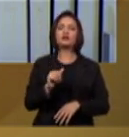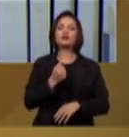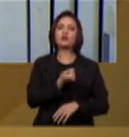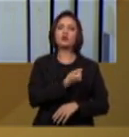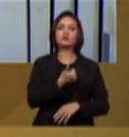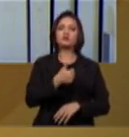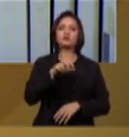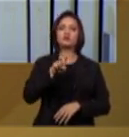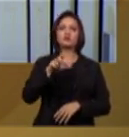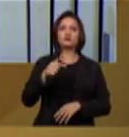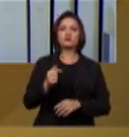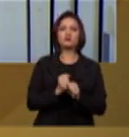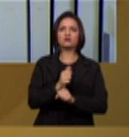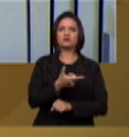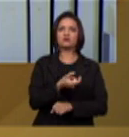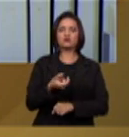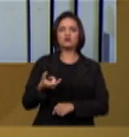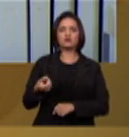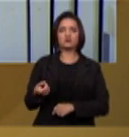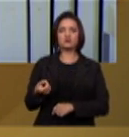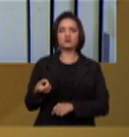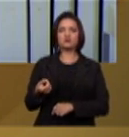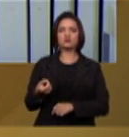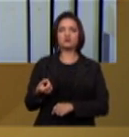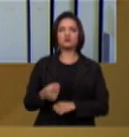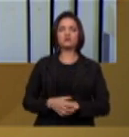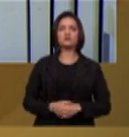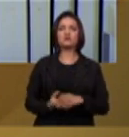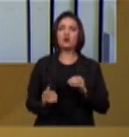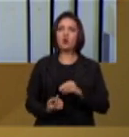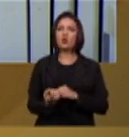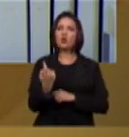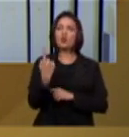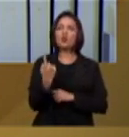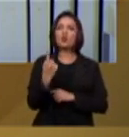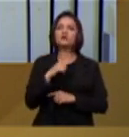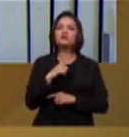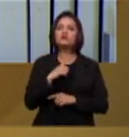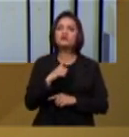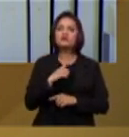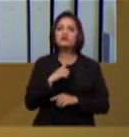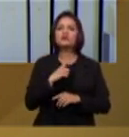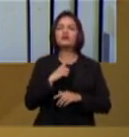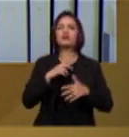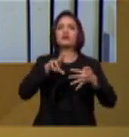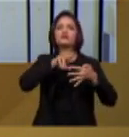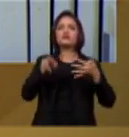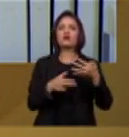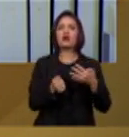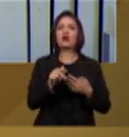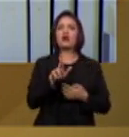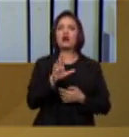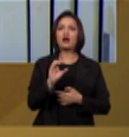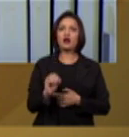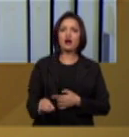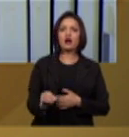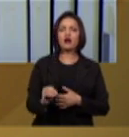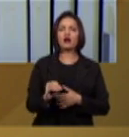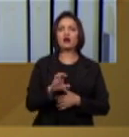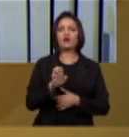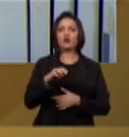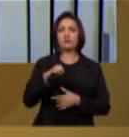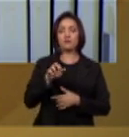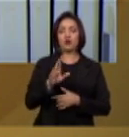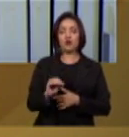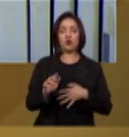de 2020, trata-se de um único feito, agravo regimental nos embargos de divergência, no agravo regimental, no